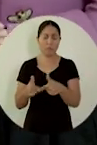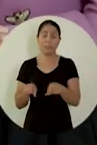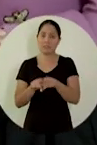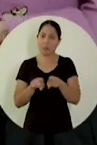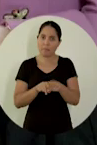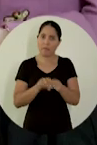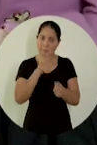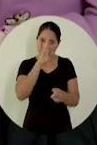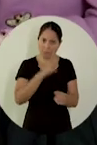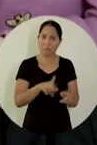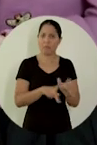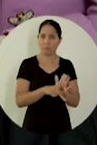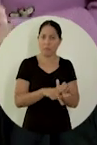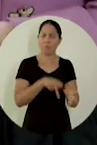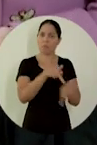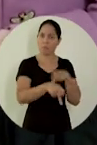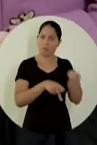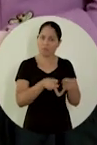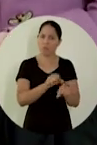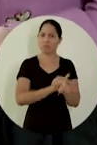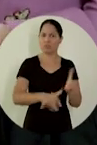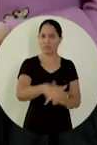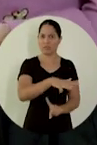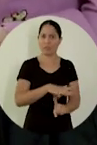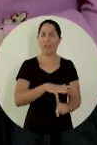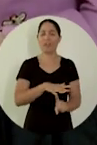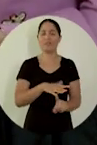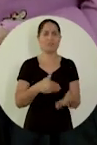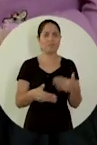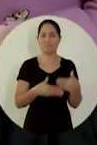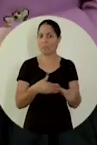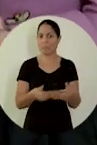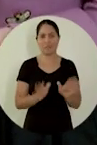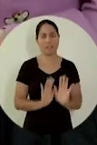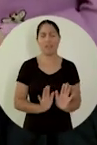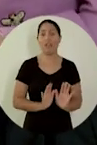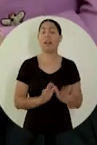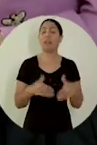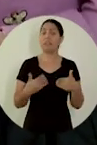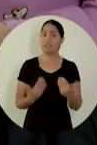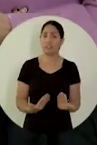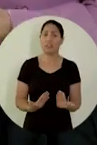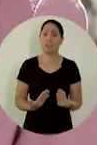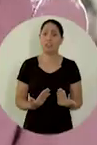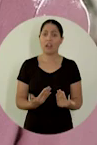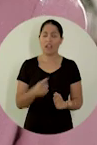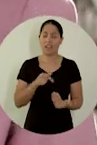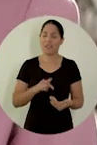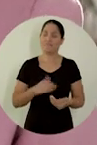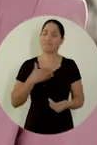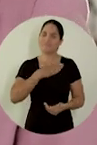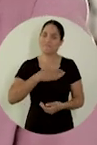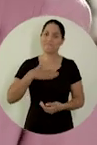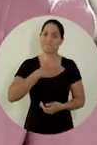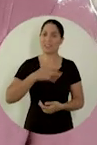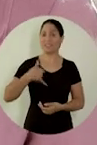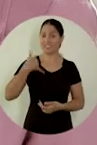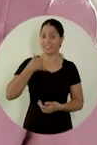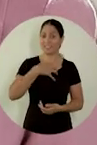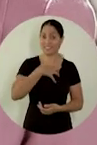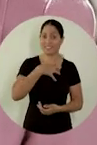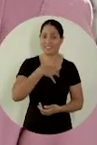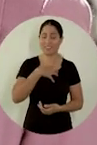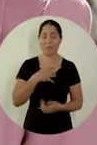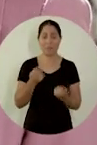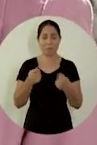estamos aqui também para servir as pessoas, aos cidadãos brasileiros indistintamente. E é um prazer